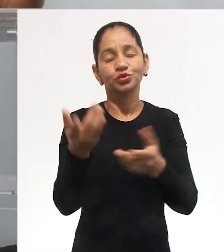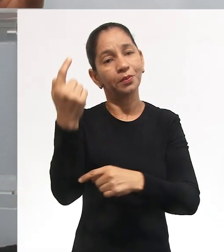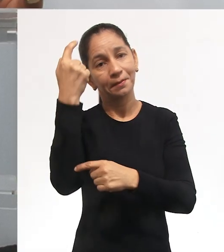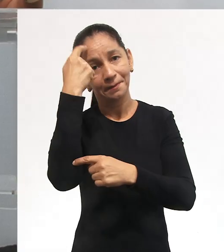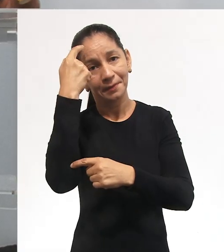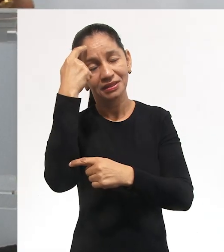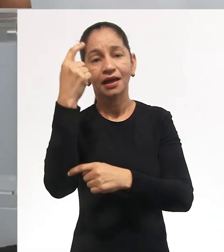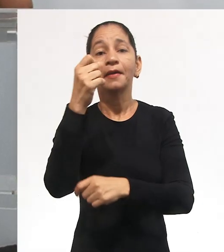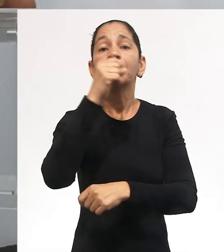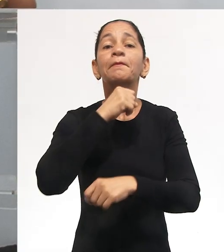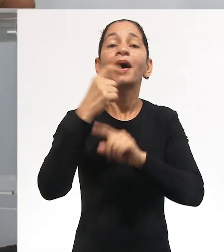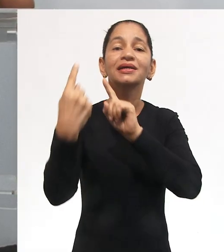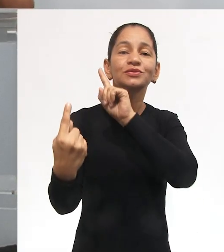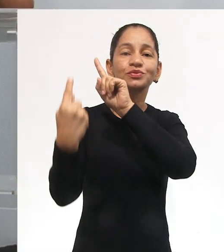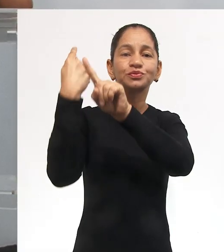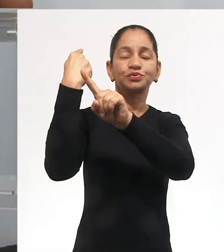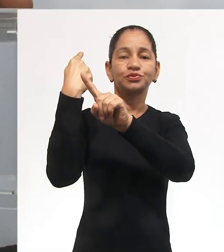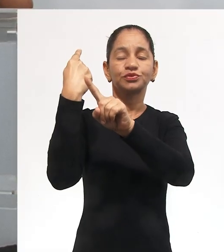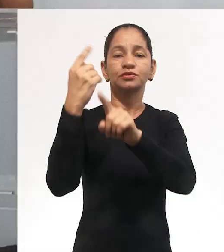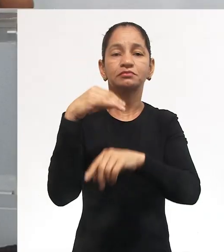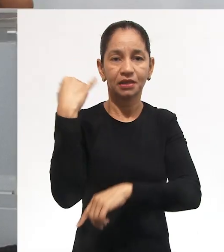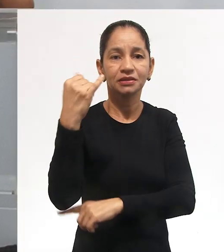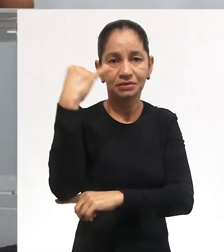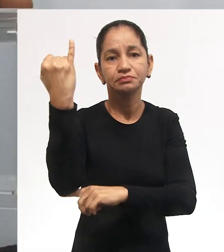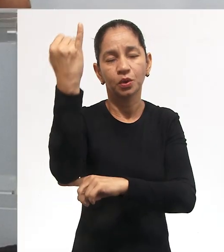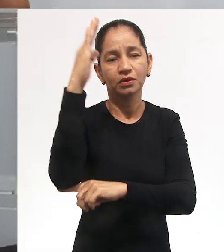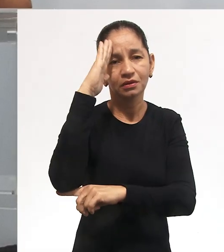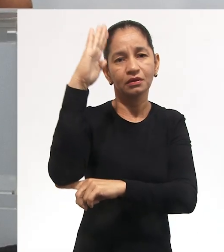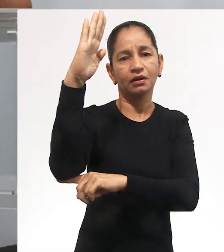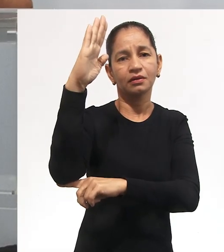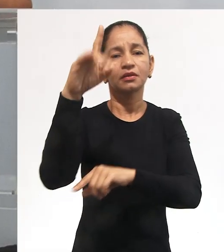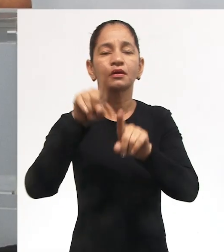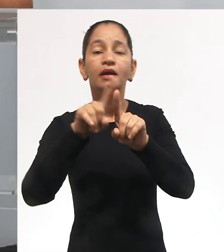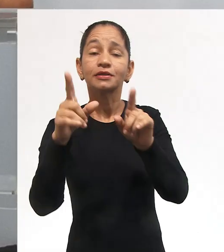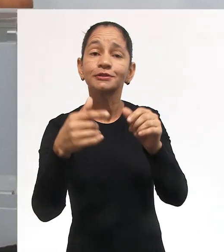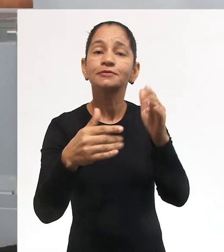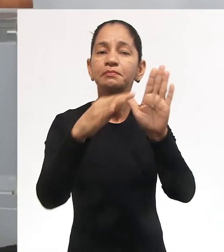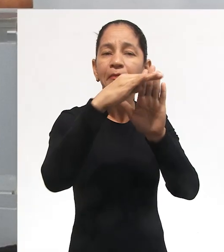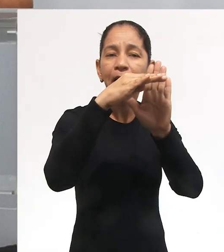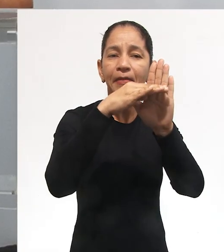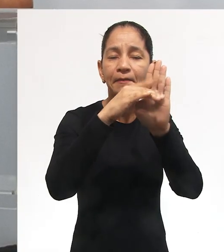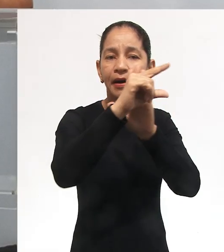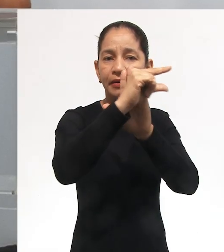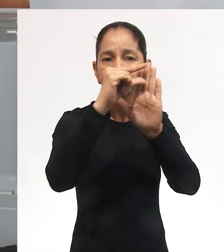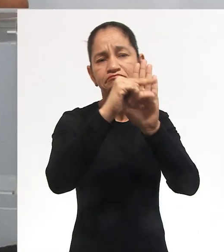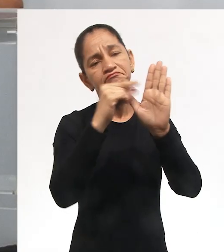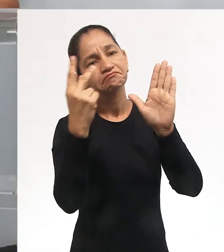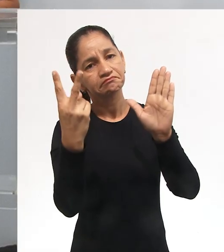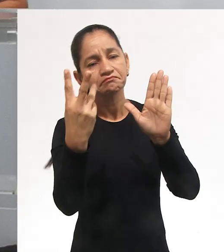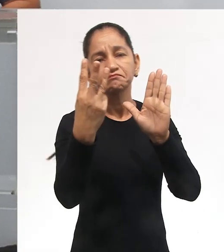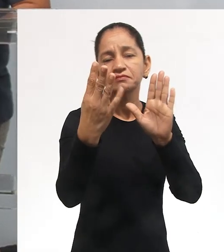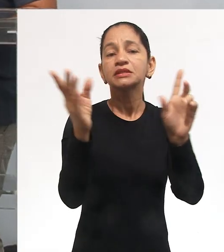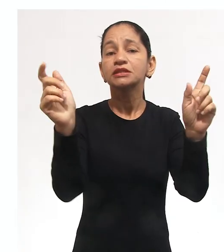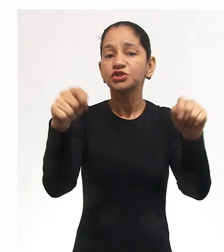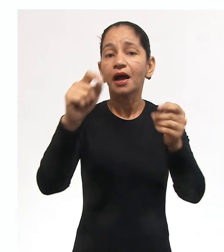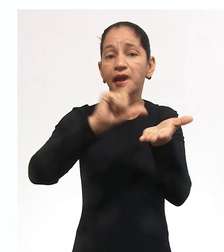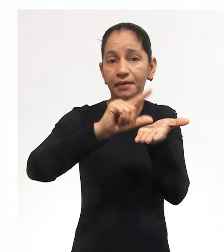mais antigos, né, com os autores contemporâneos, a partir desses artigos publicados em periódicos, tá